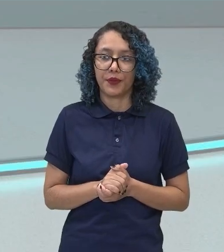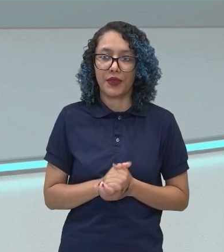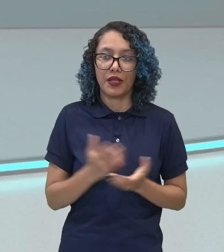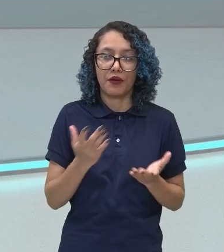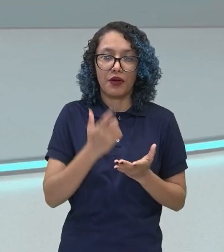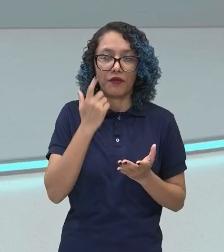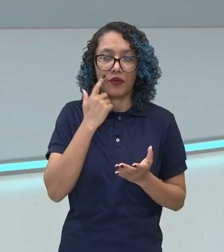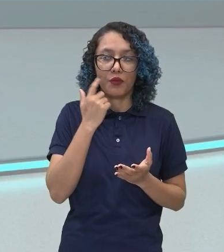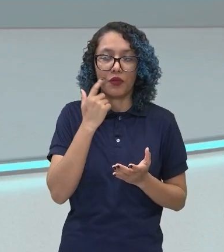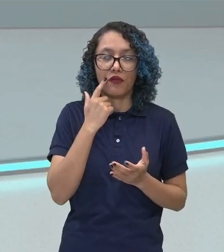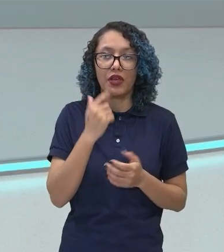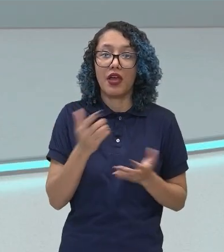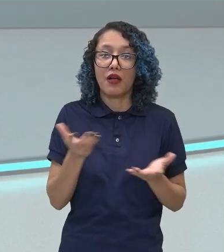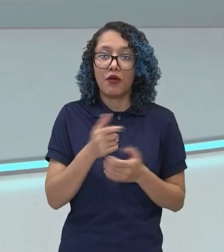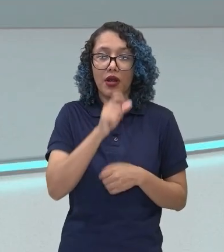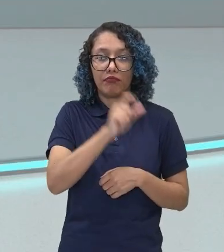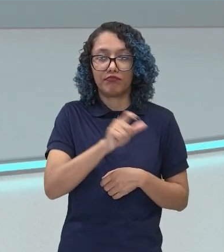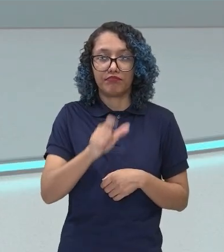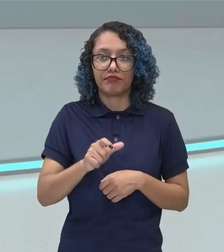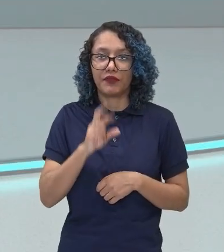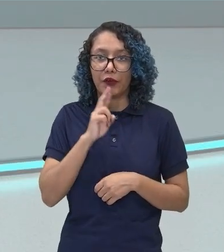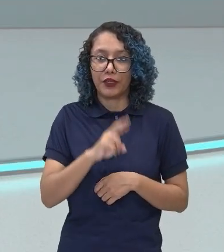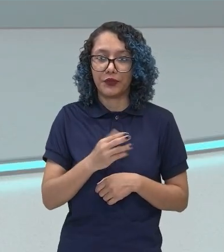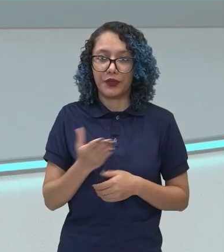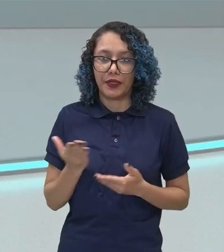personagens vão responder pra gente agora. Acompanhe.